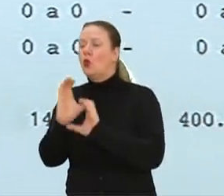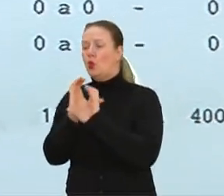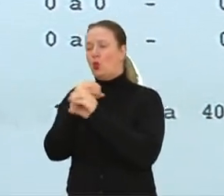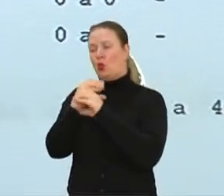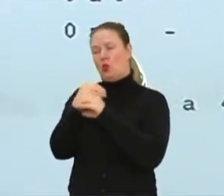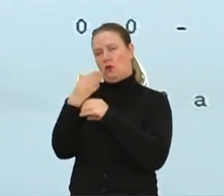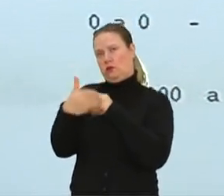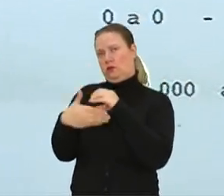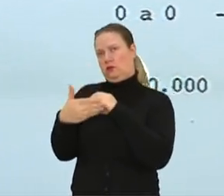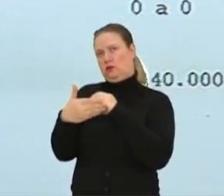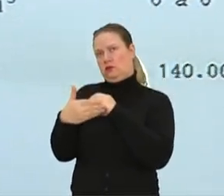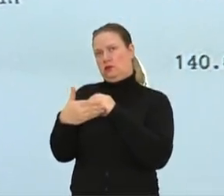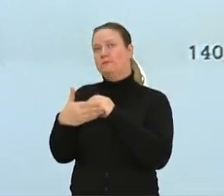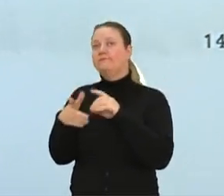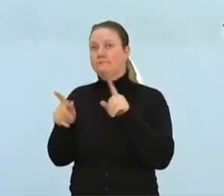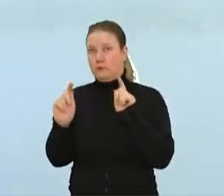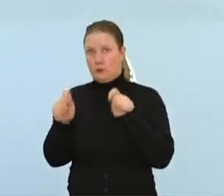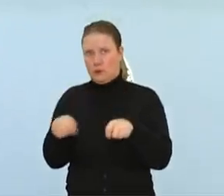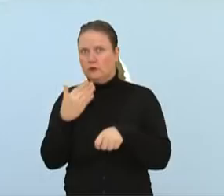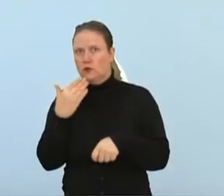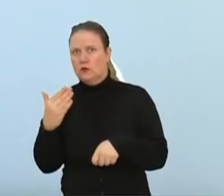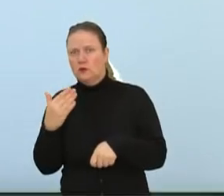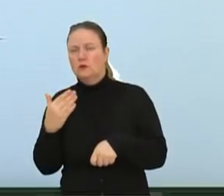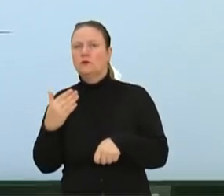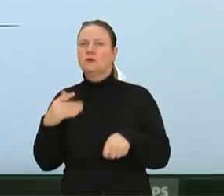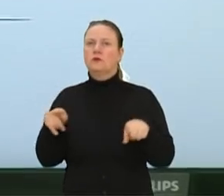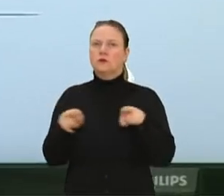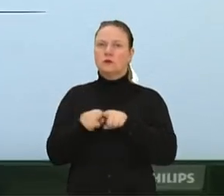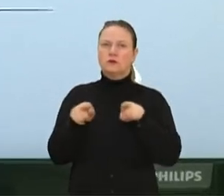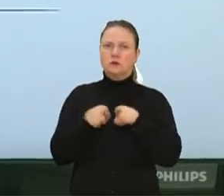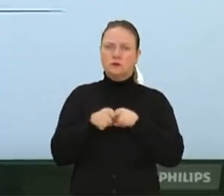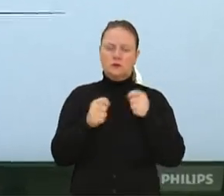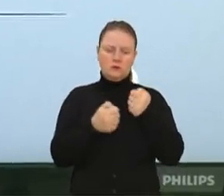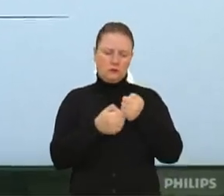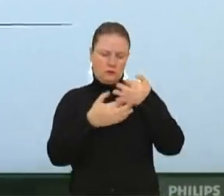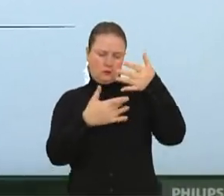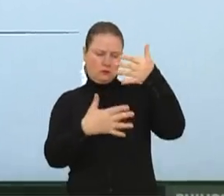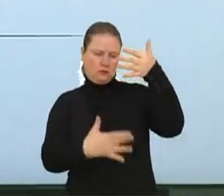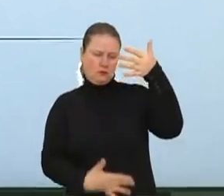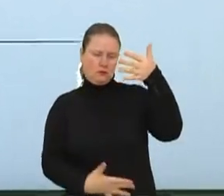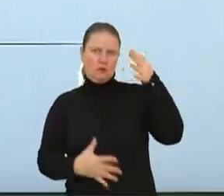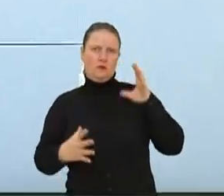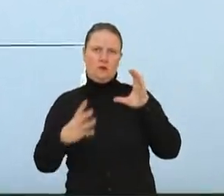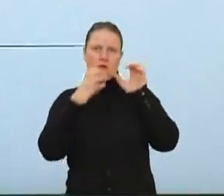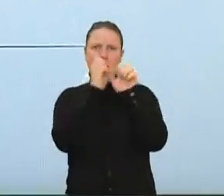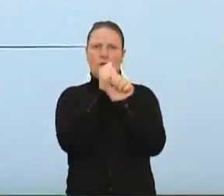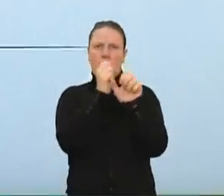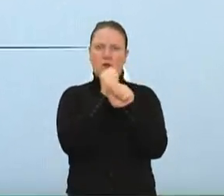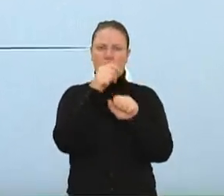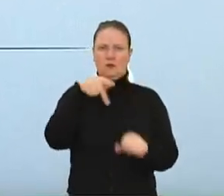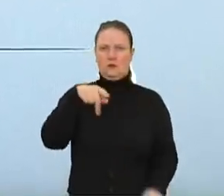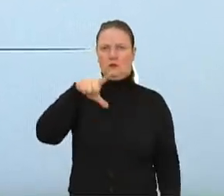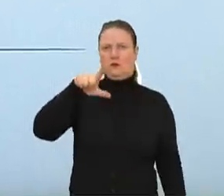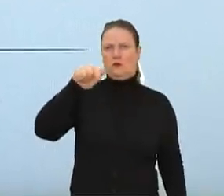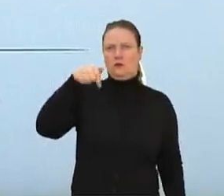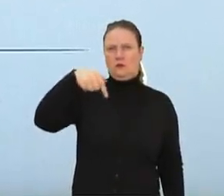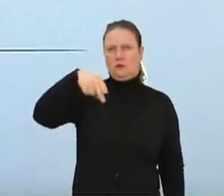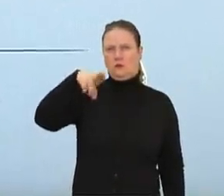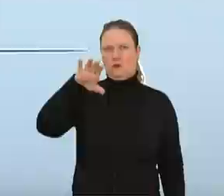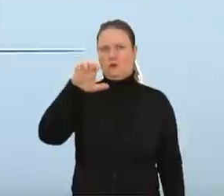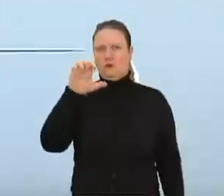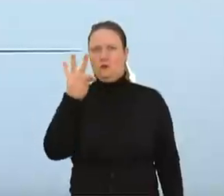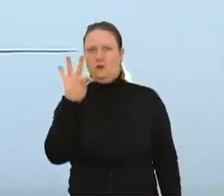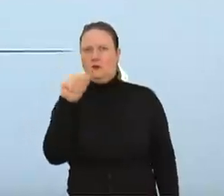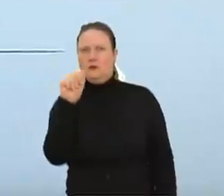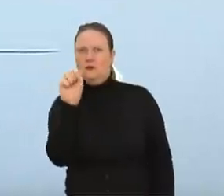hemograma completo, nós vamos encontrar sempre a contagem de plaquetas. Olha só, essa pessoa que fez esse exame está